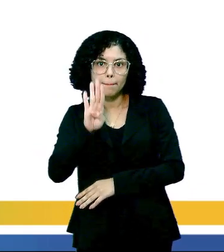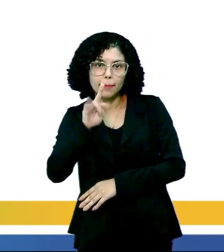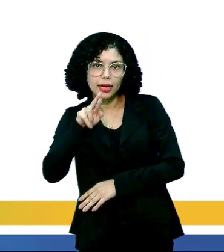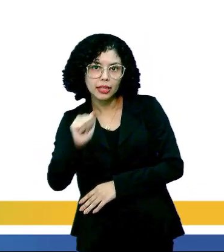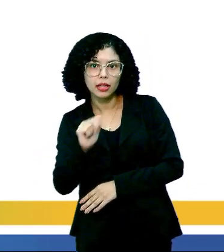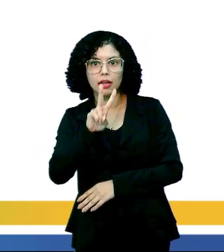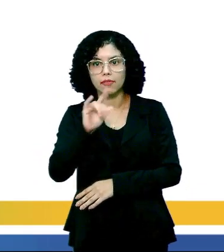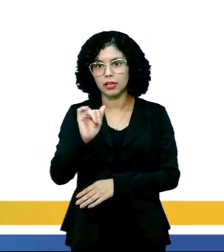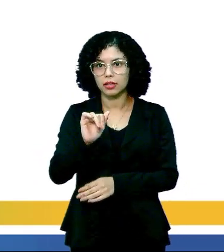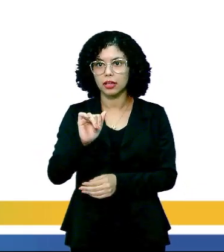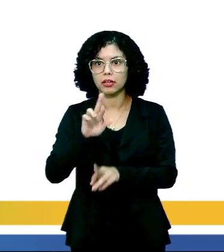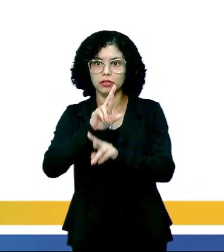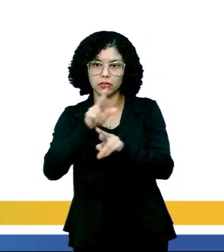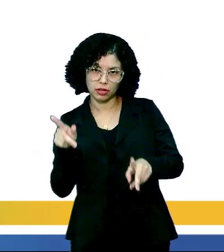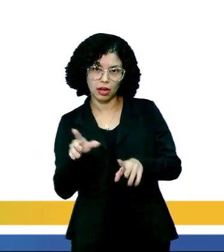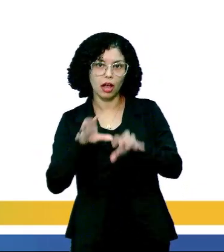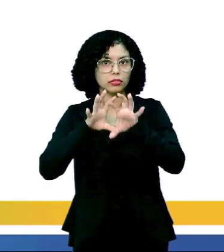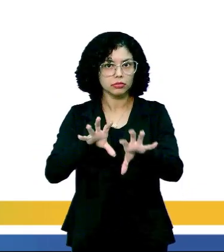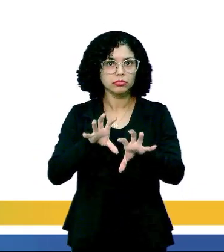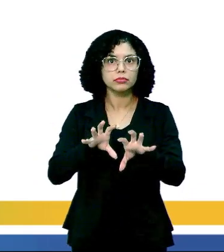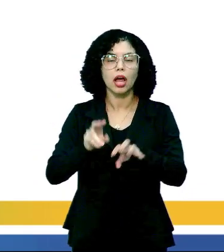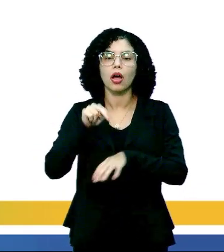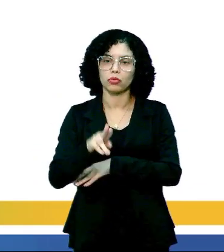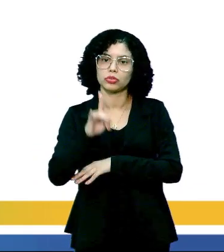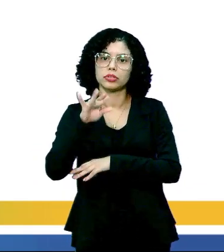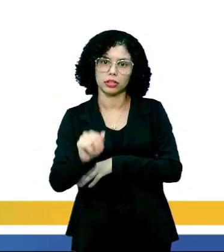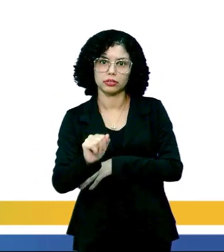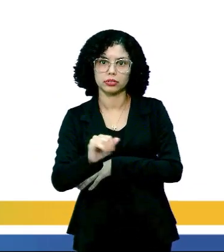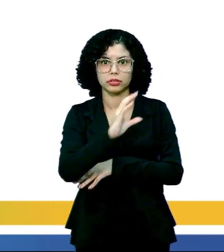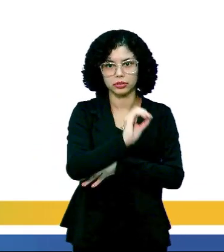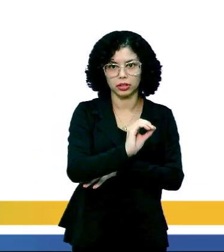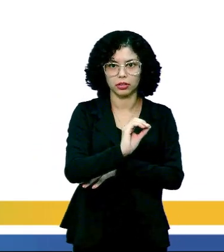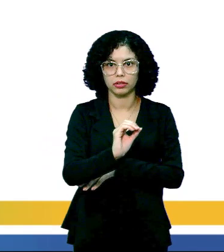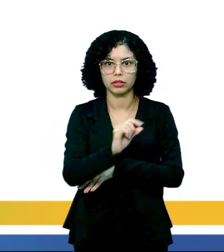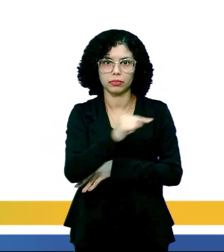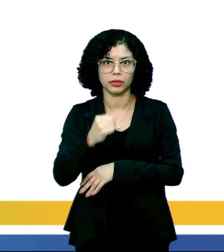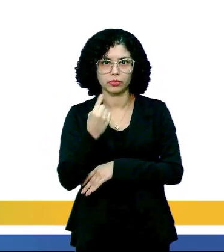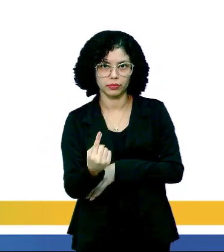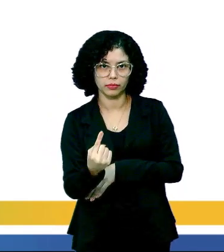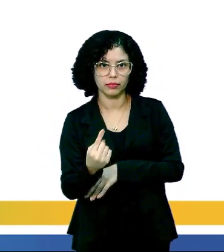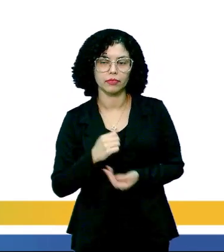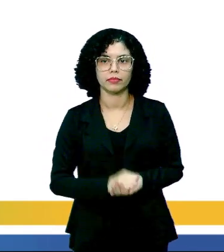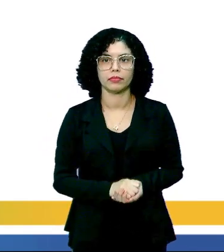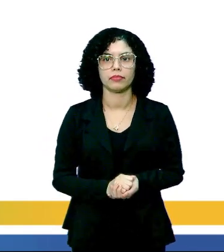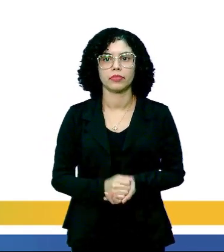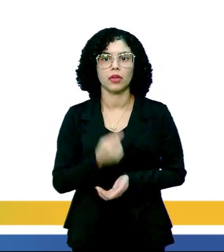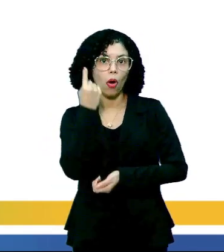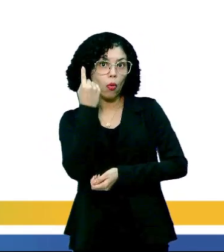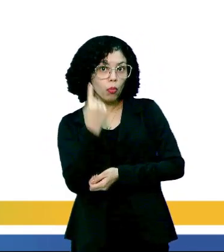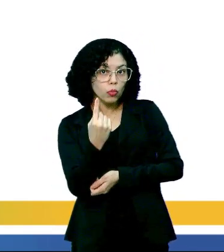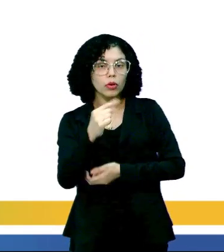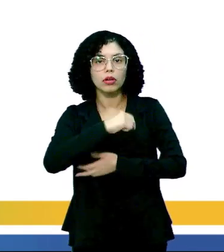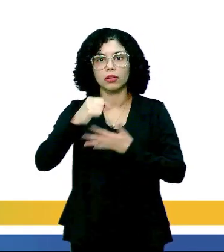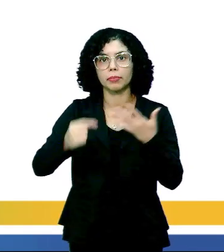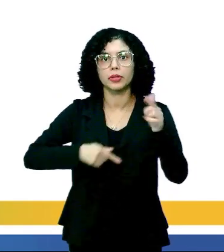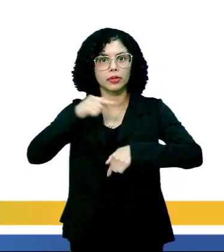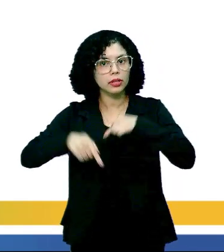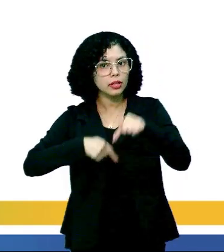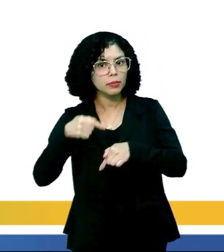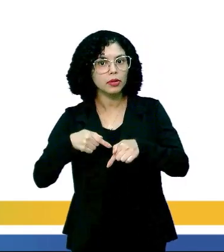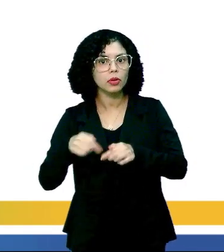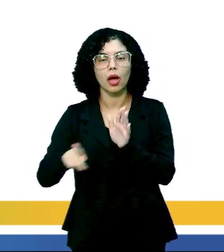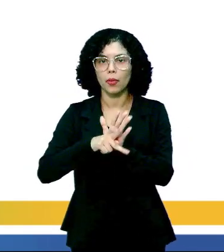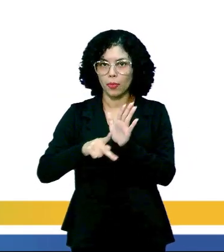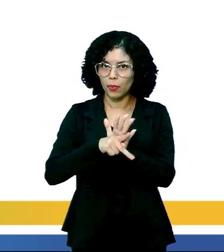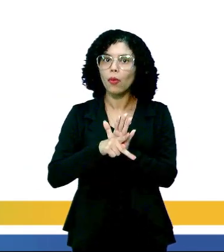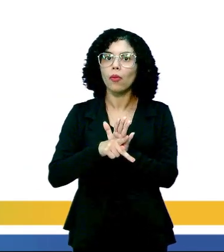massa desprezível. Logo, as suas unidades são 0 e menos 1. Então, um elemento químico, ao ser